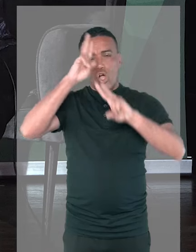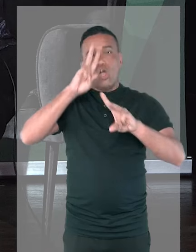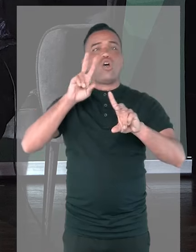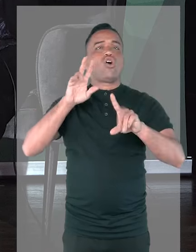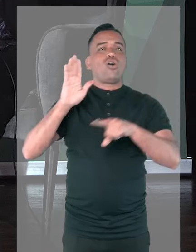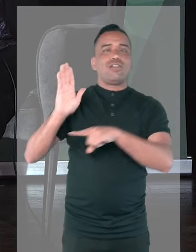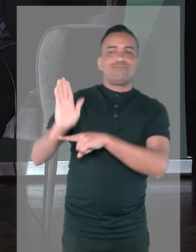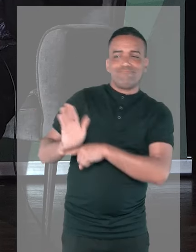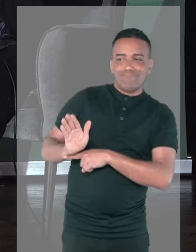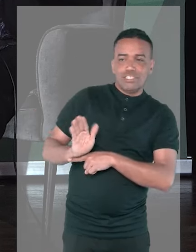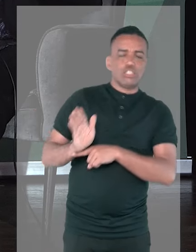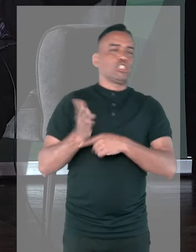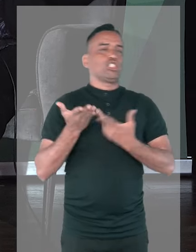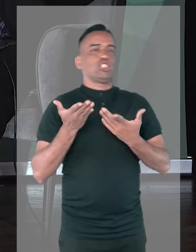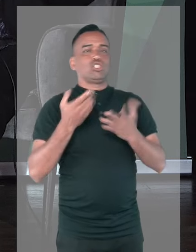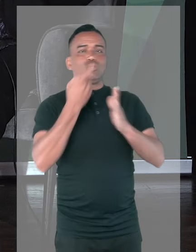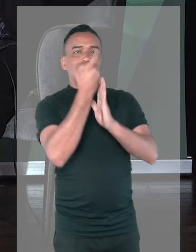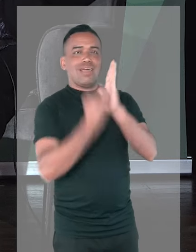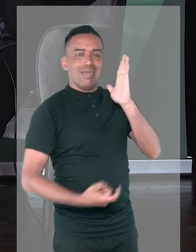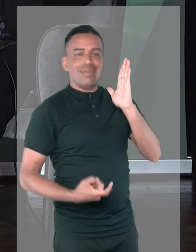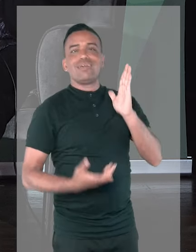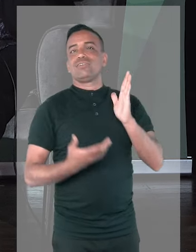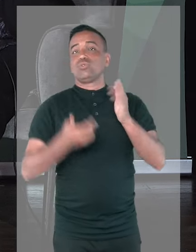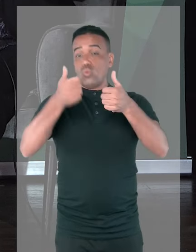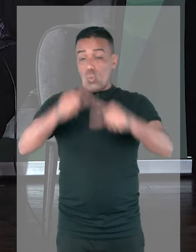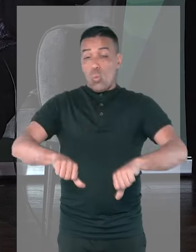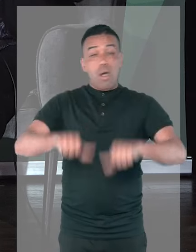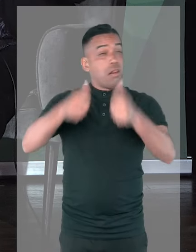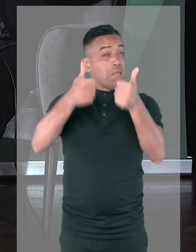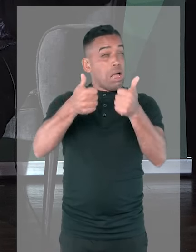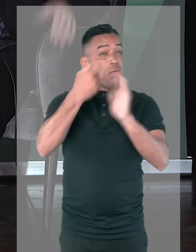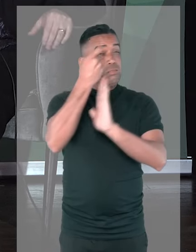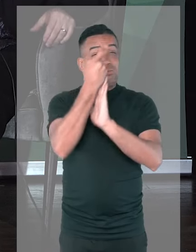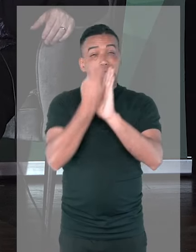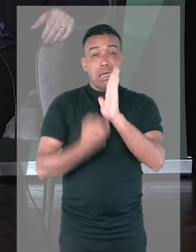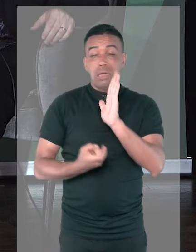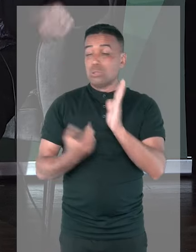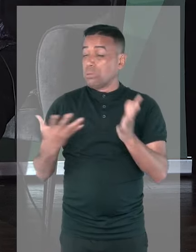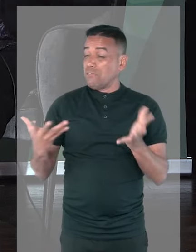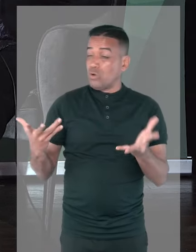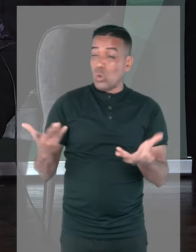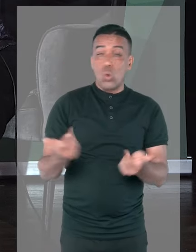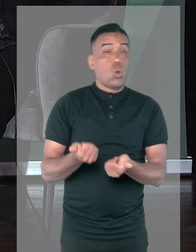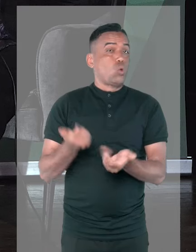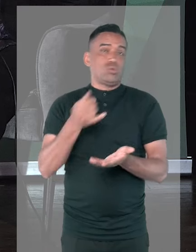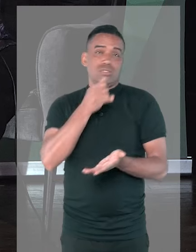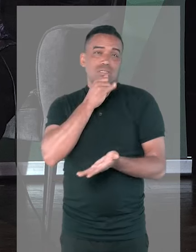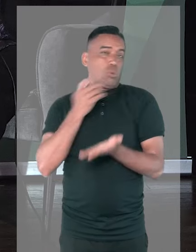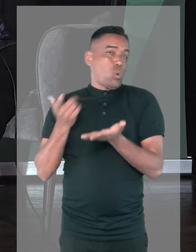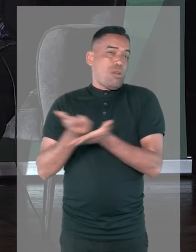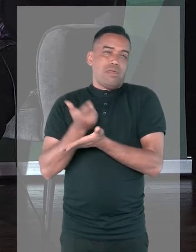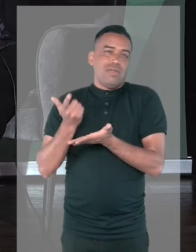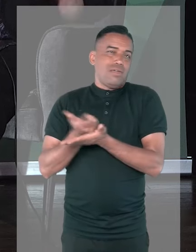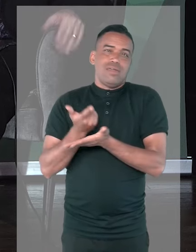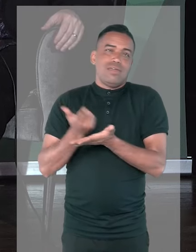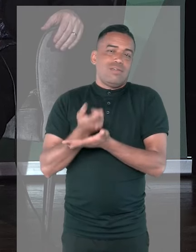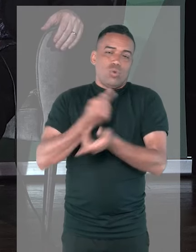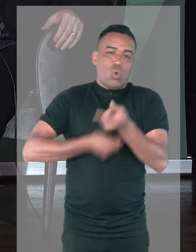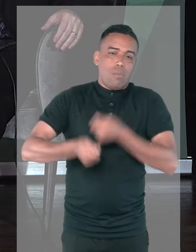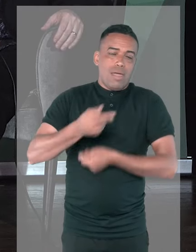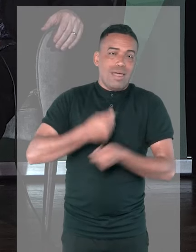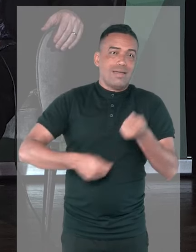audiovisual, mas textual também. Tem séries incríveis com qualidade de texto à altura de um livro comercial, né, de